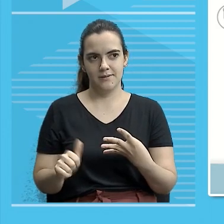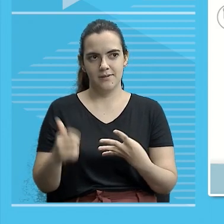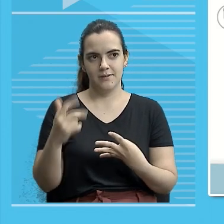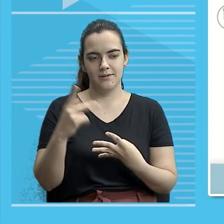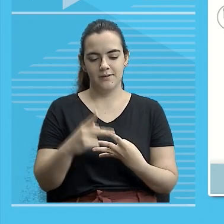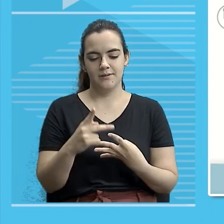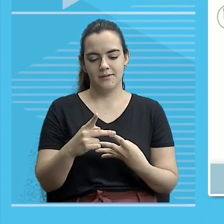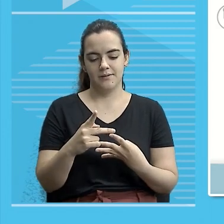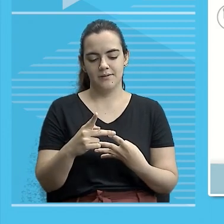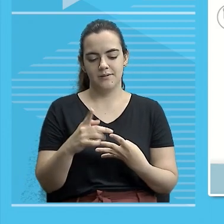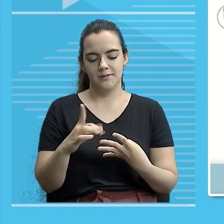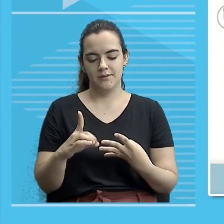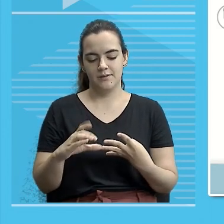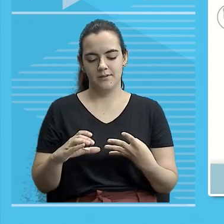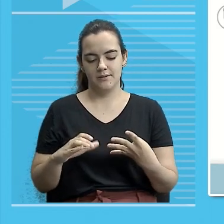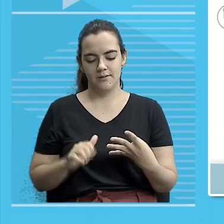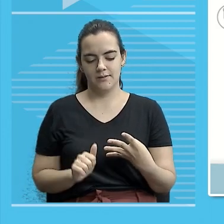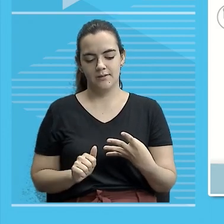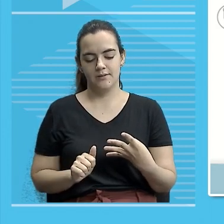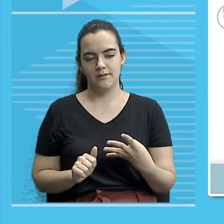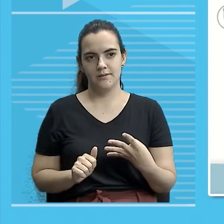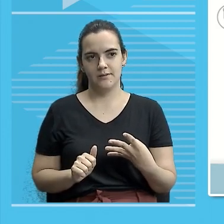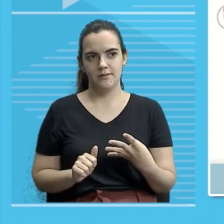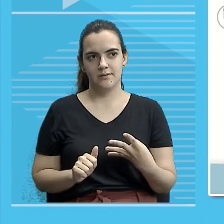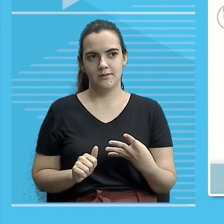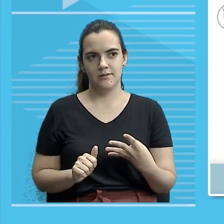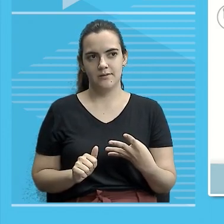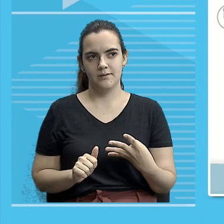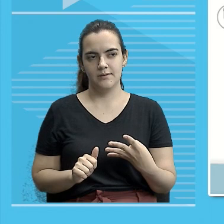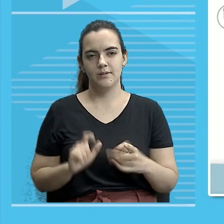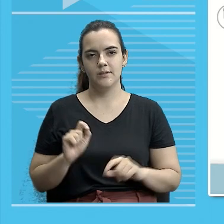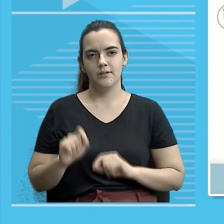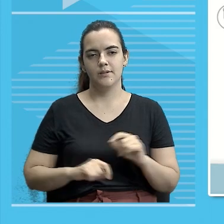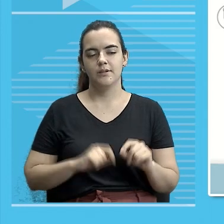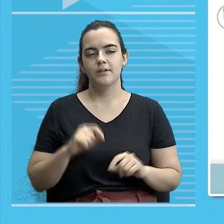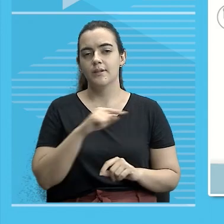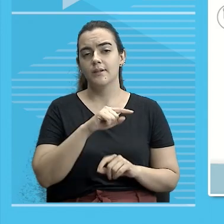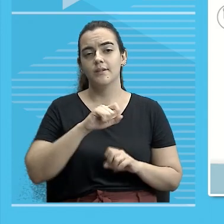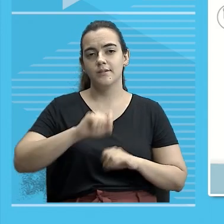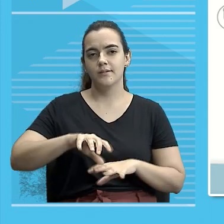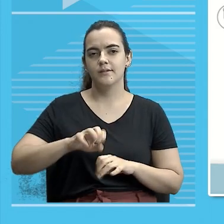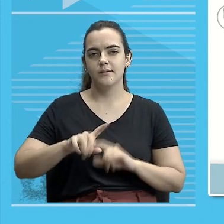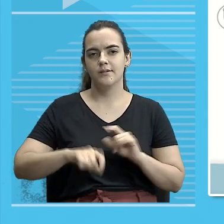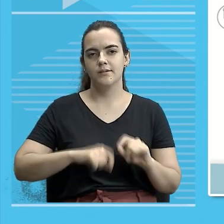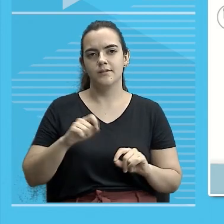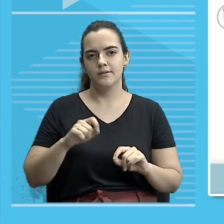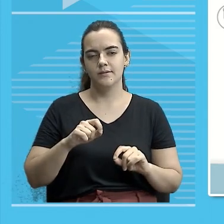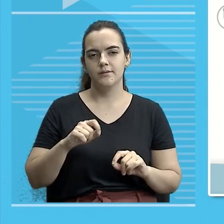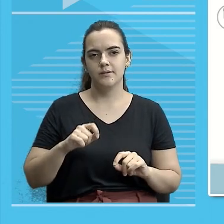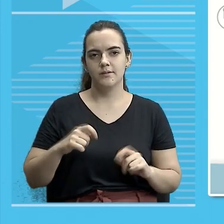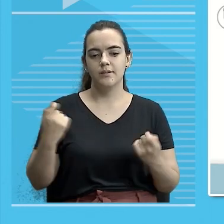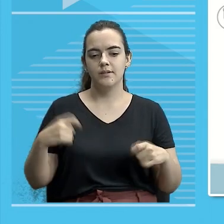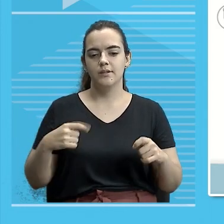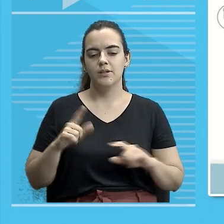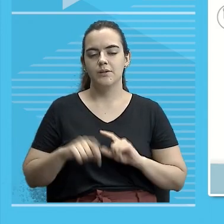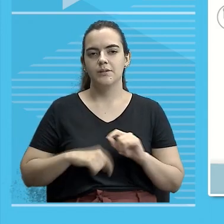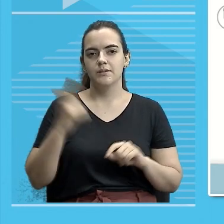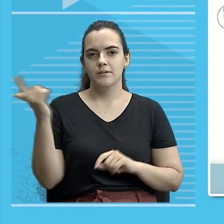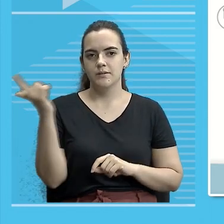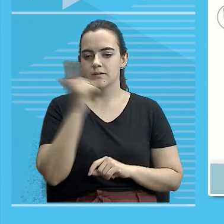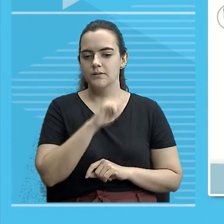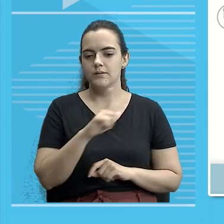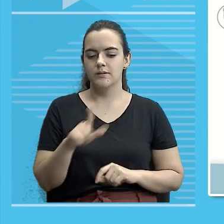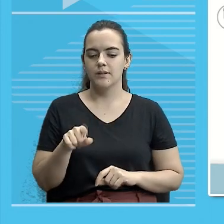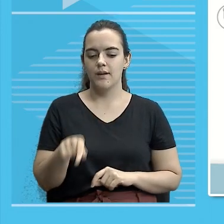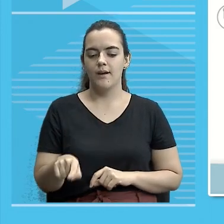qualidade consiste na capacidade de satisfazer os desejos